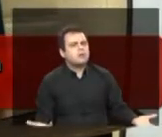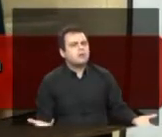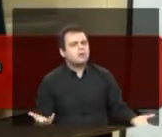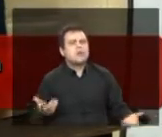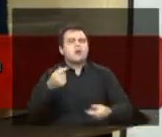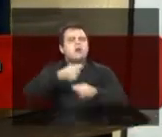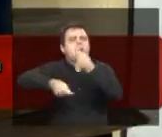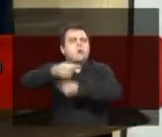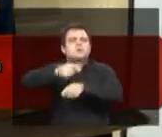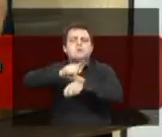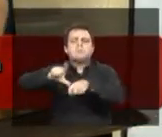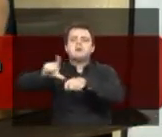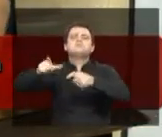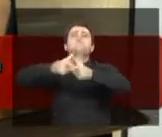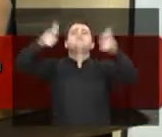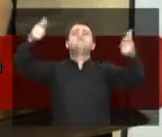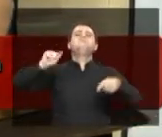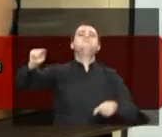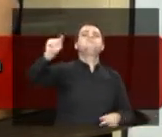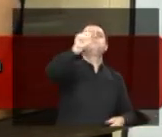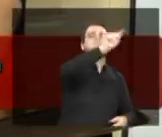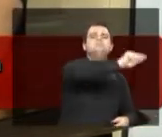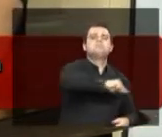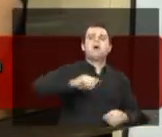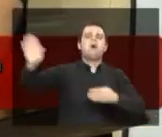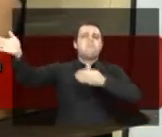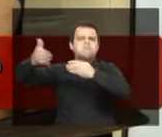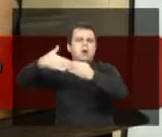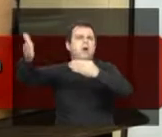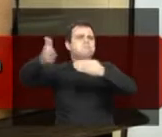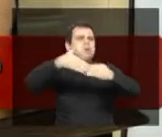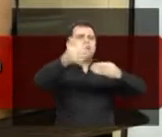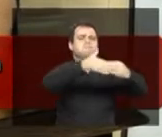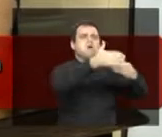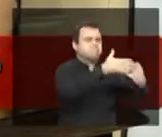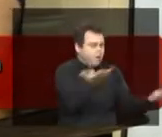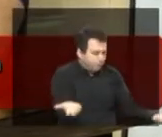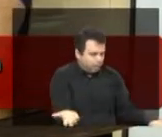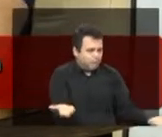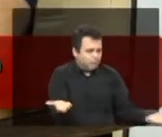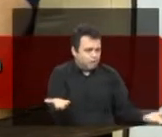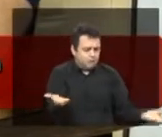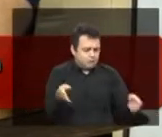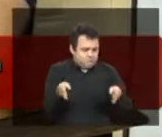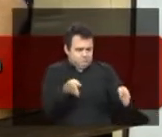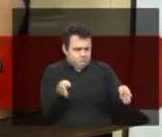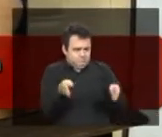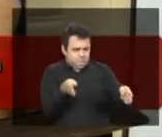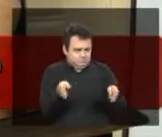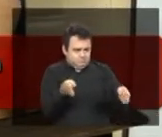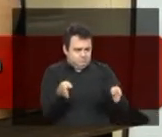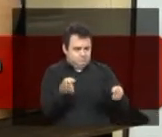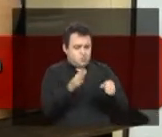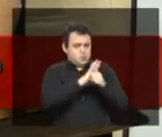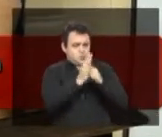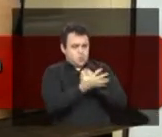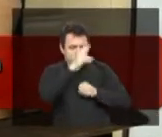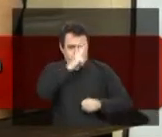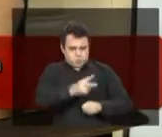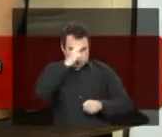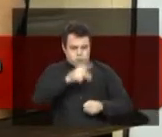dos comércios, grande maioria, teve que ficar de porta fechada, foi considerado não essencial,